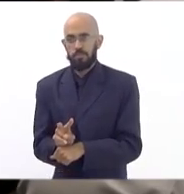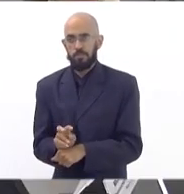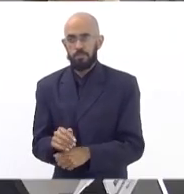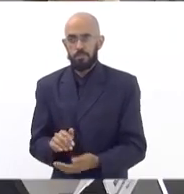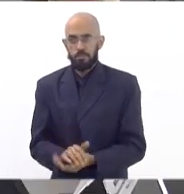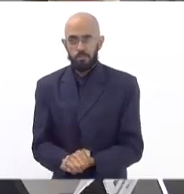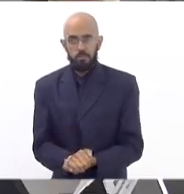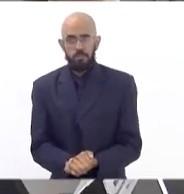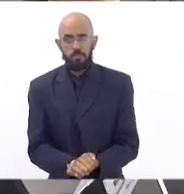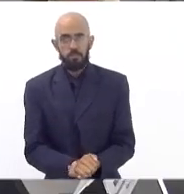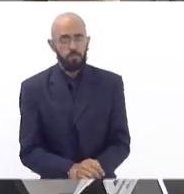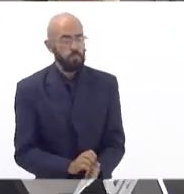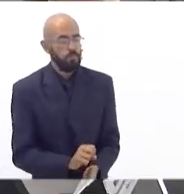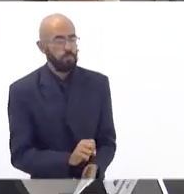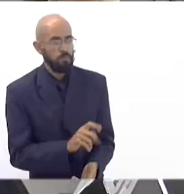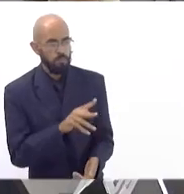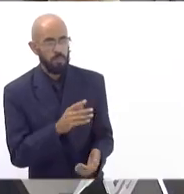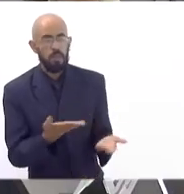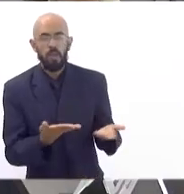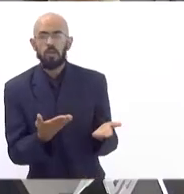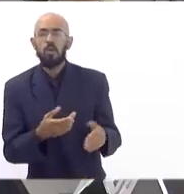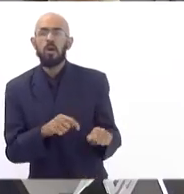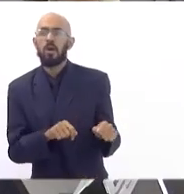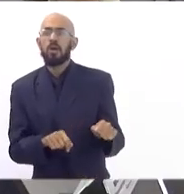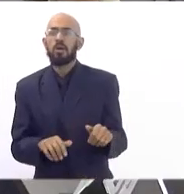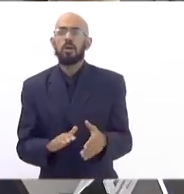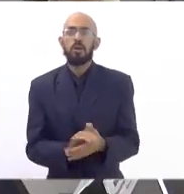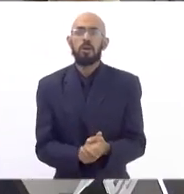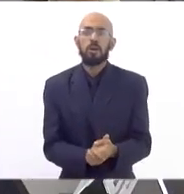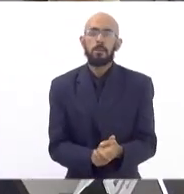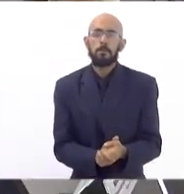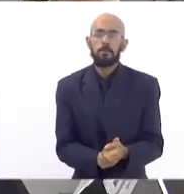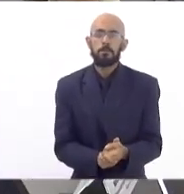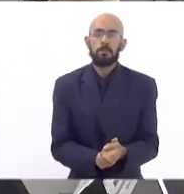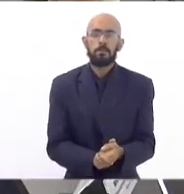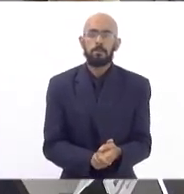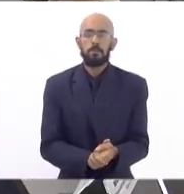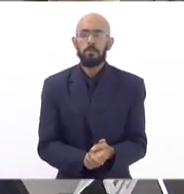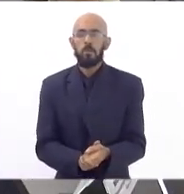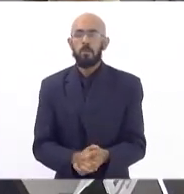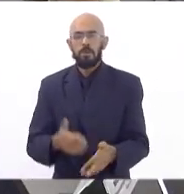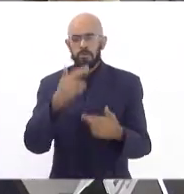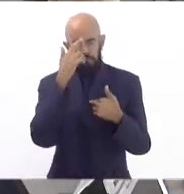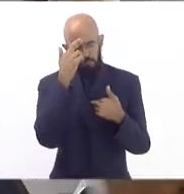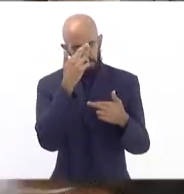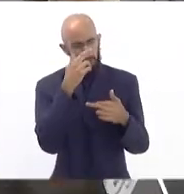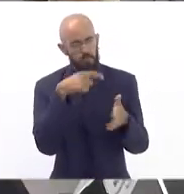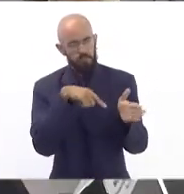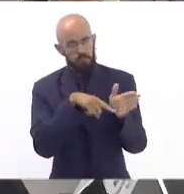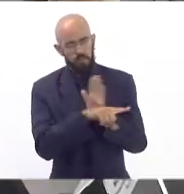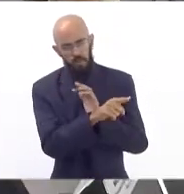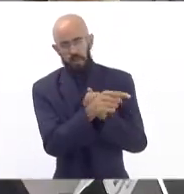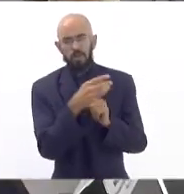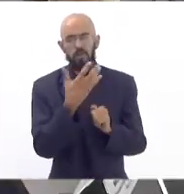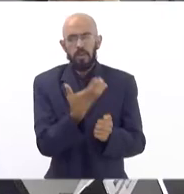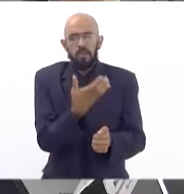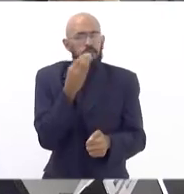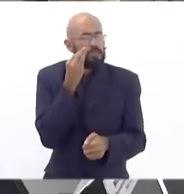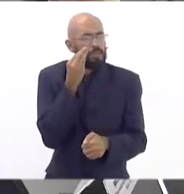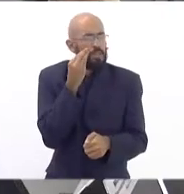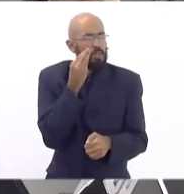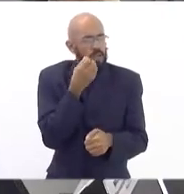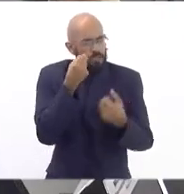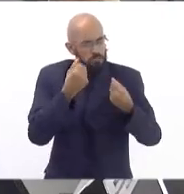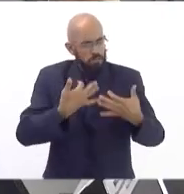Ah tá vou fazer direcionar Pergunta para o povo no respeito aos empregados em eu queria que você tentasse me